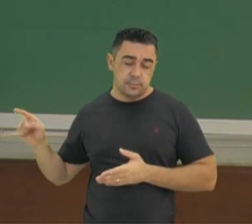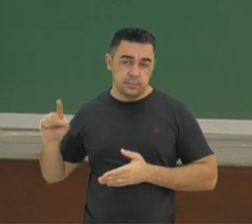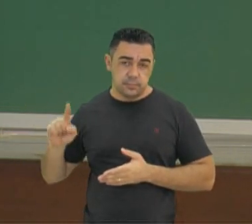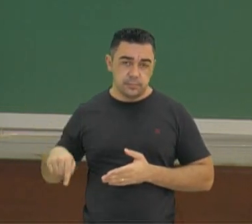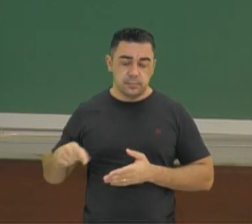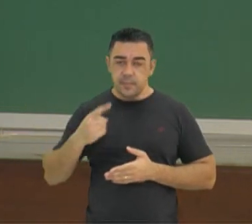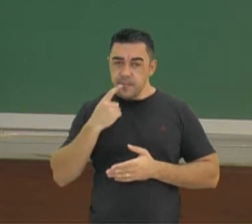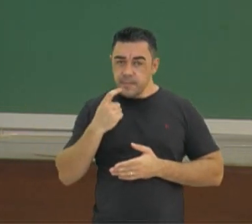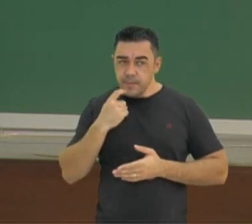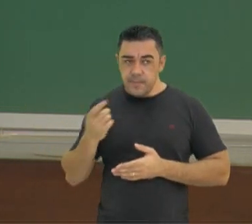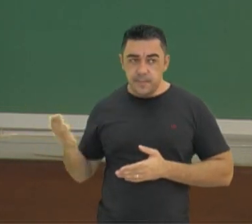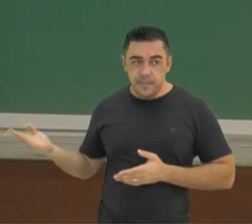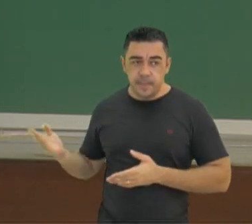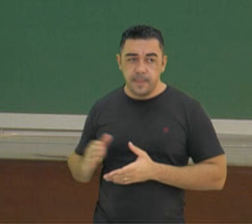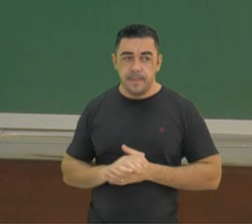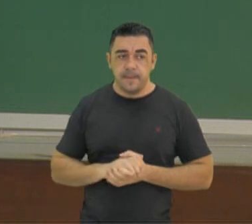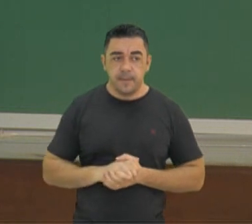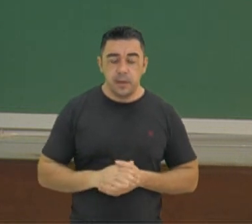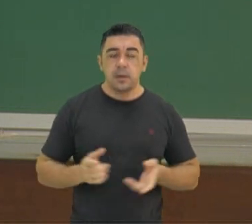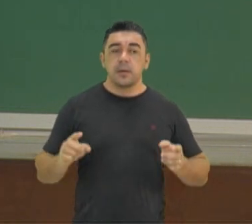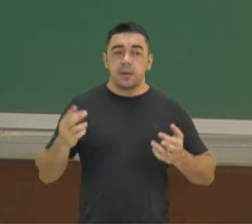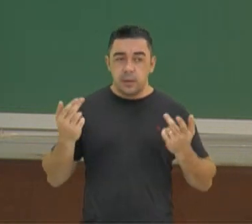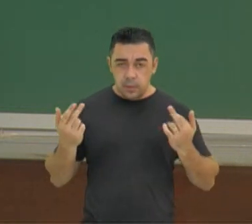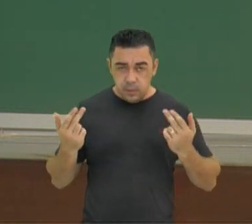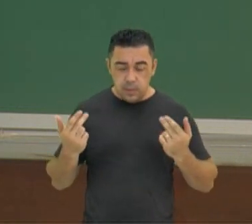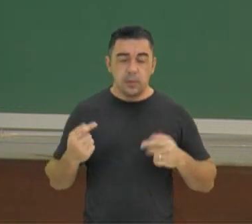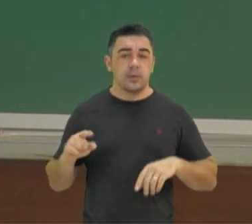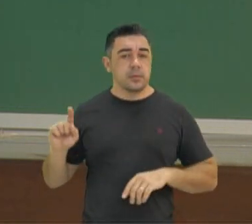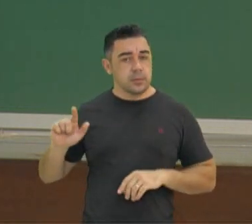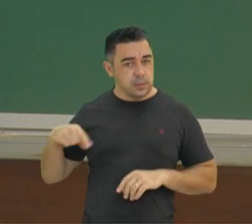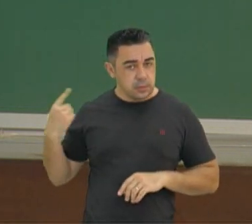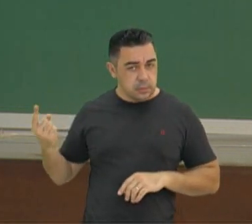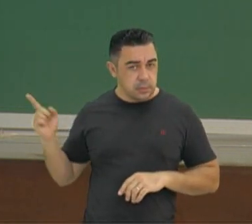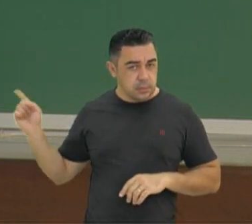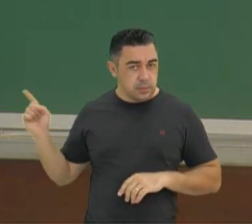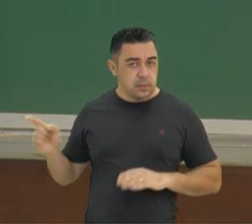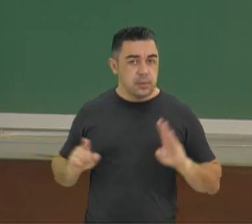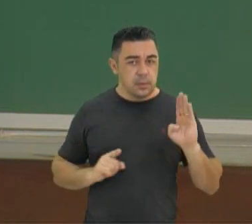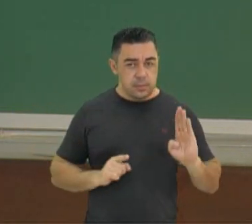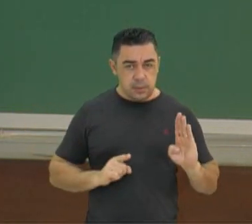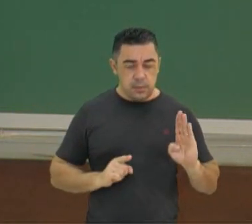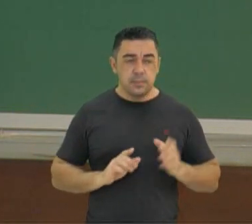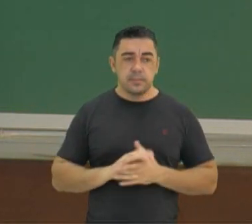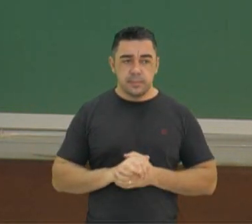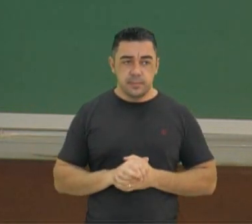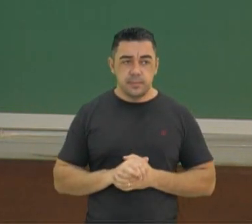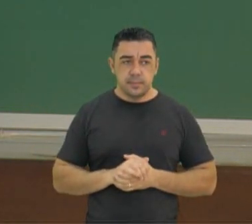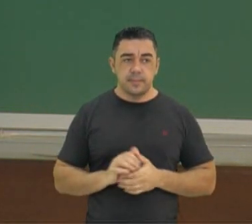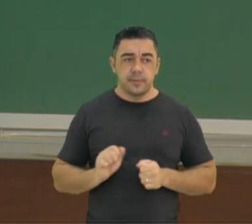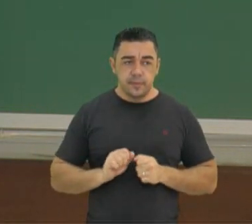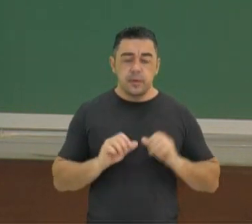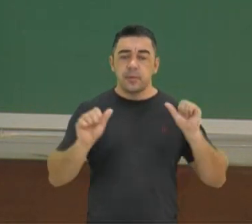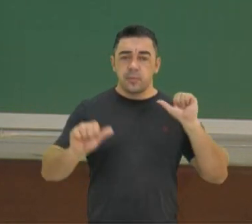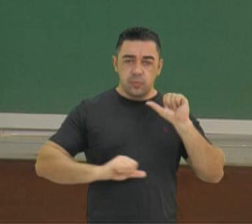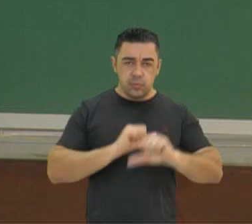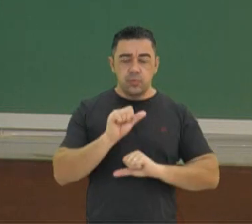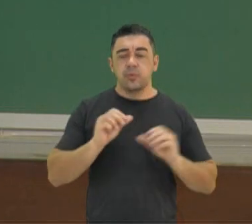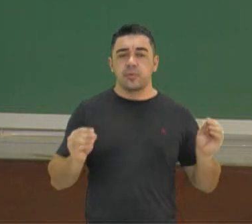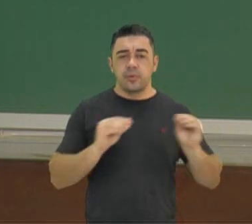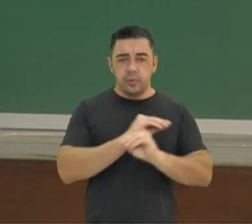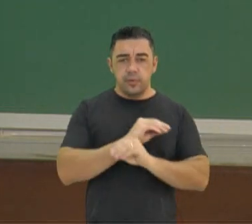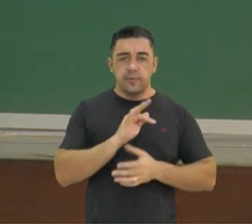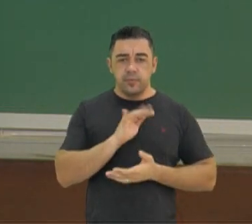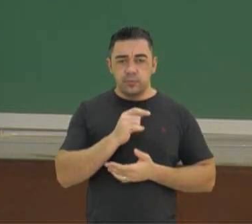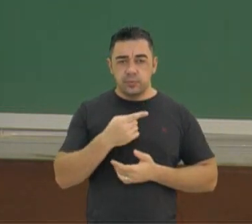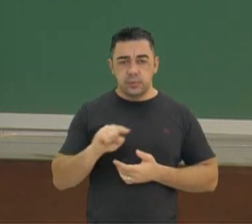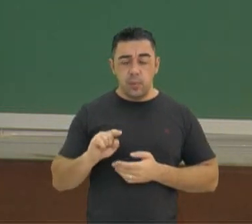reta vermelha. Fiz a mesma coisa com a segunda equação do meu sistema. Transformei em uma função, chamei